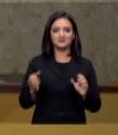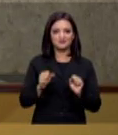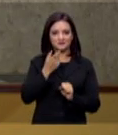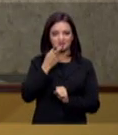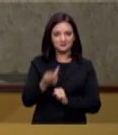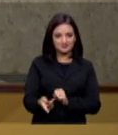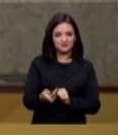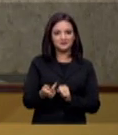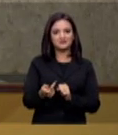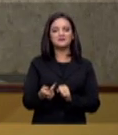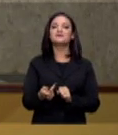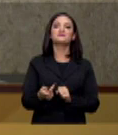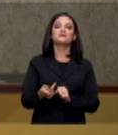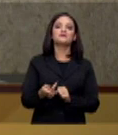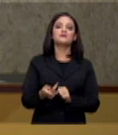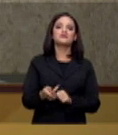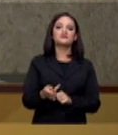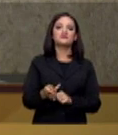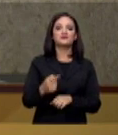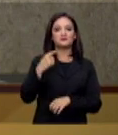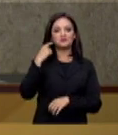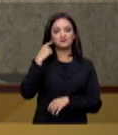doutor Humberto Jacques Medeiros,